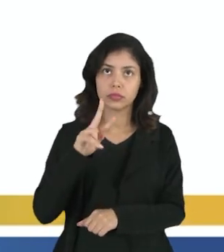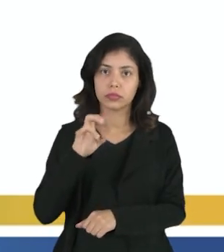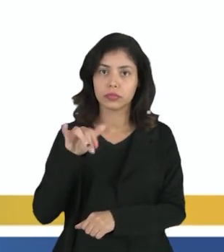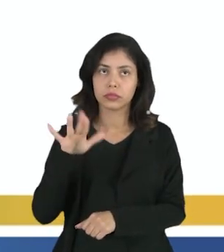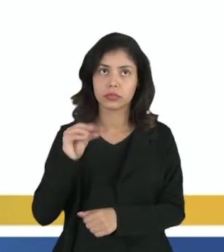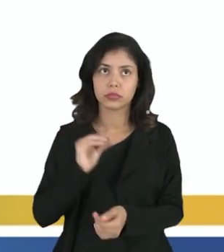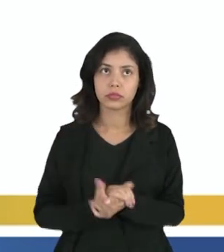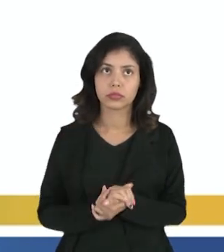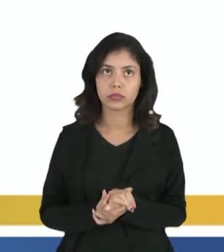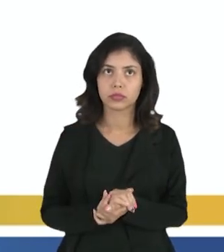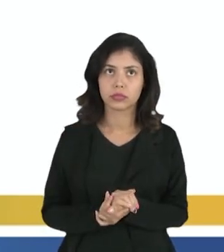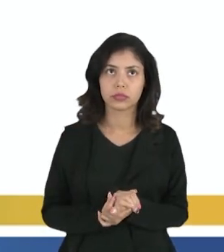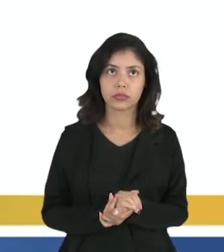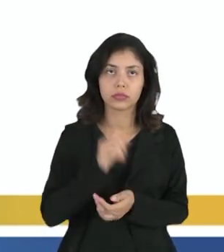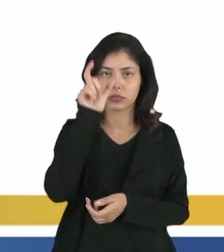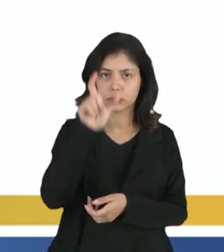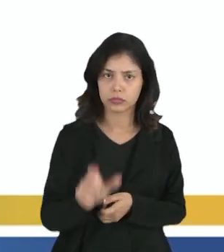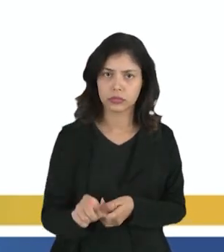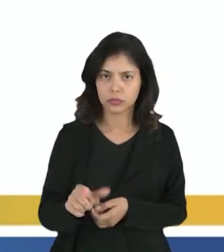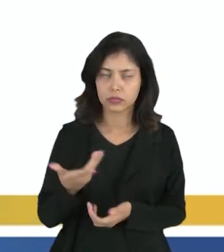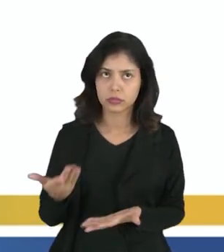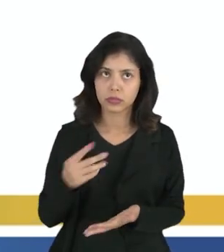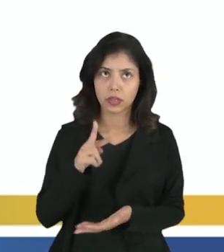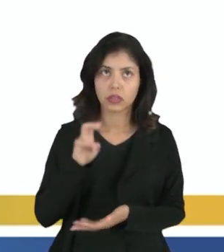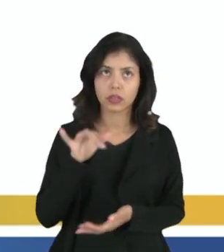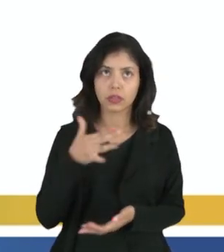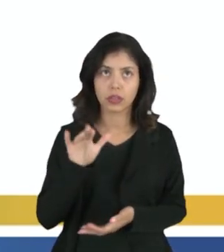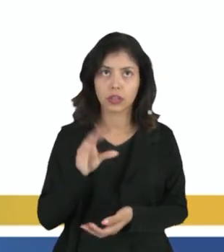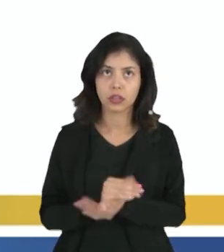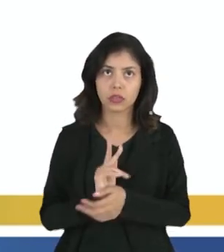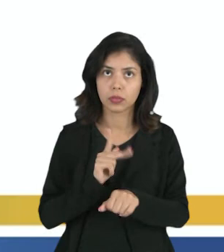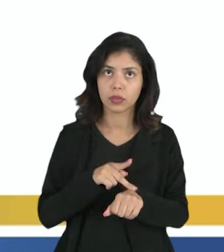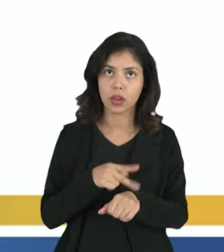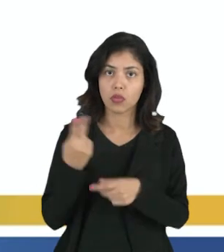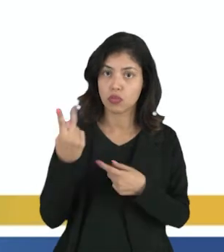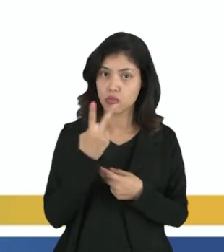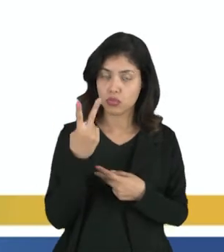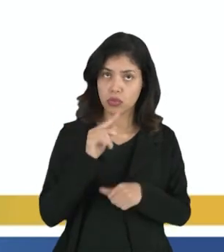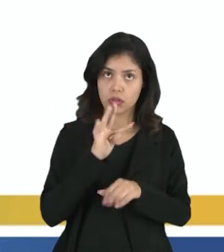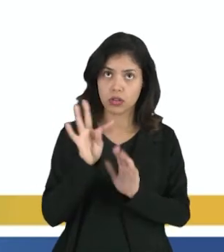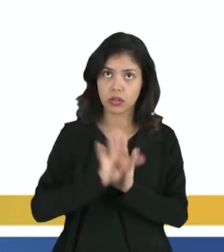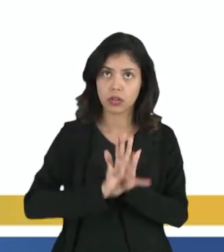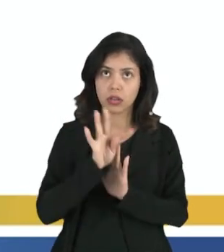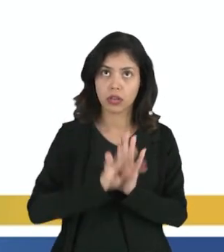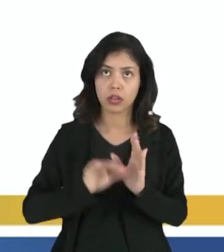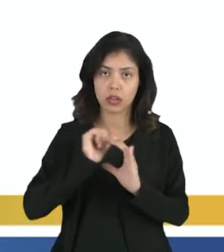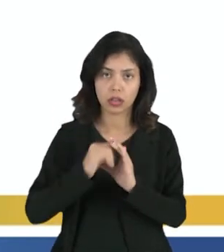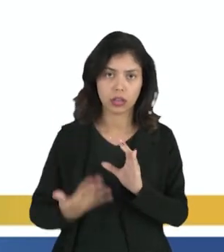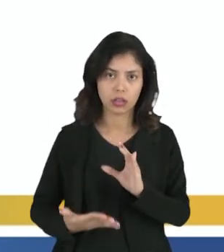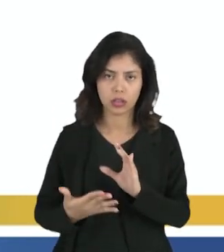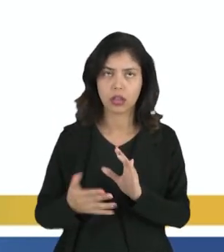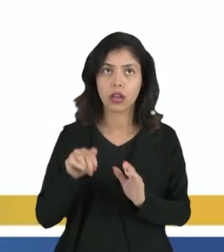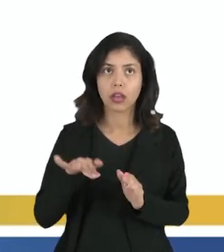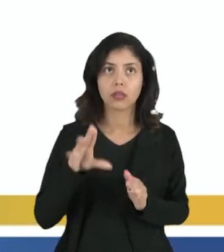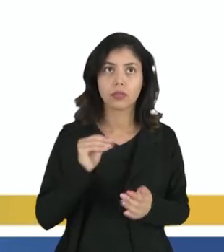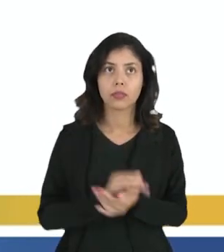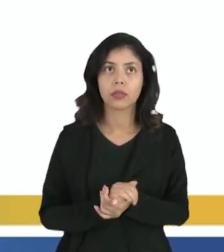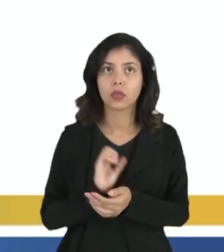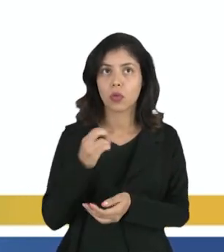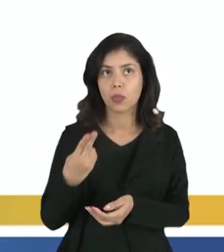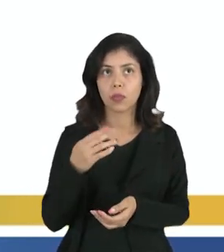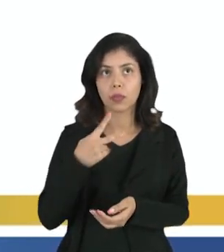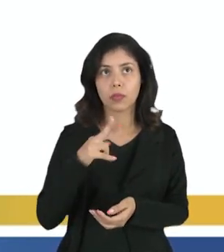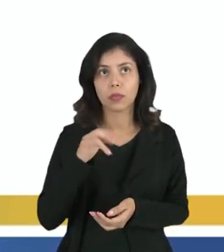empecilho, a personificação de pedra, que em ambos os textos adquire características animadas, ou o